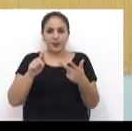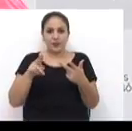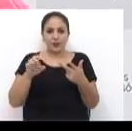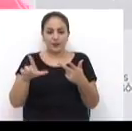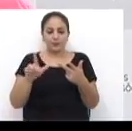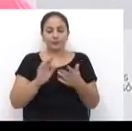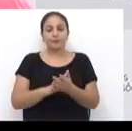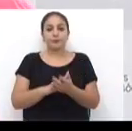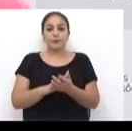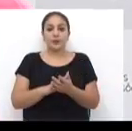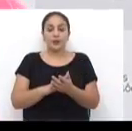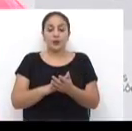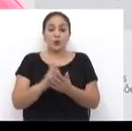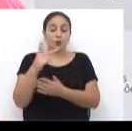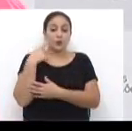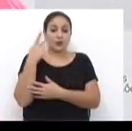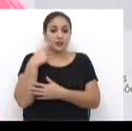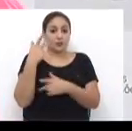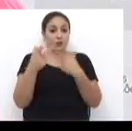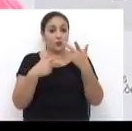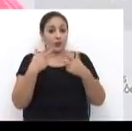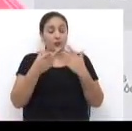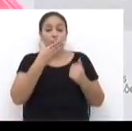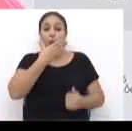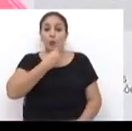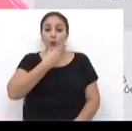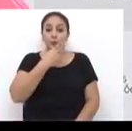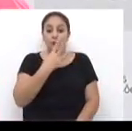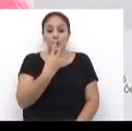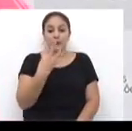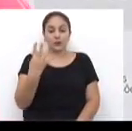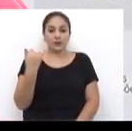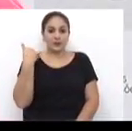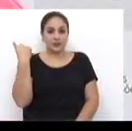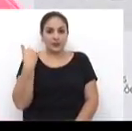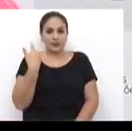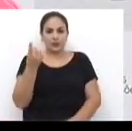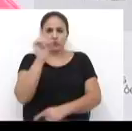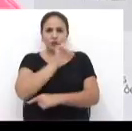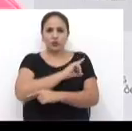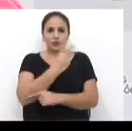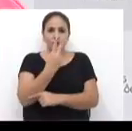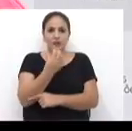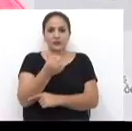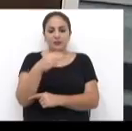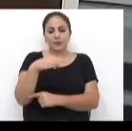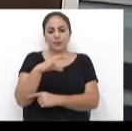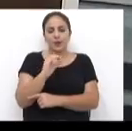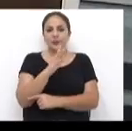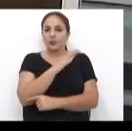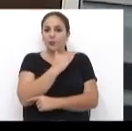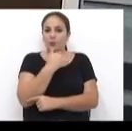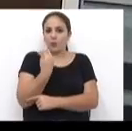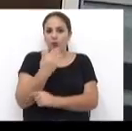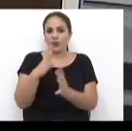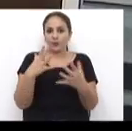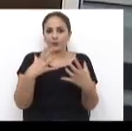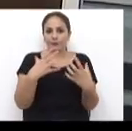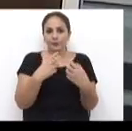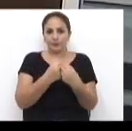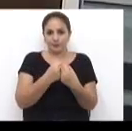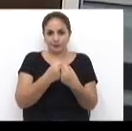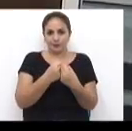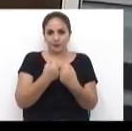Chais. Na tribuna, o vereador Saul Spinelli relatou o caso de um homem de 44 anos que no dia 26 de